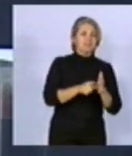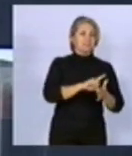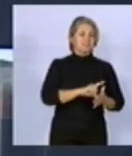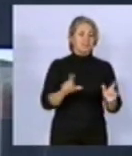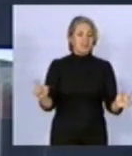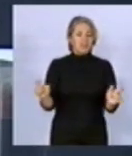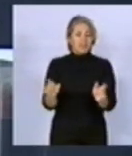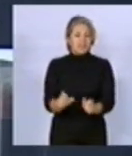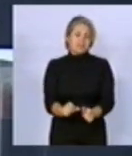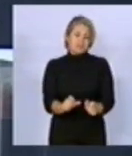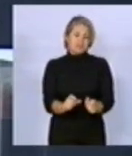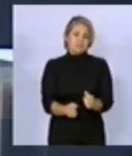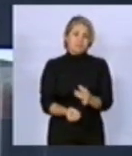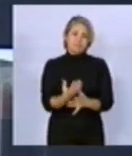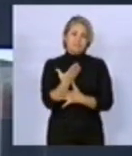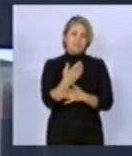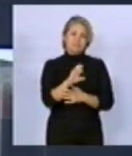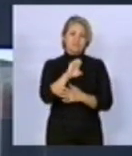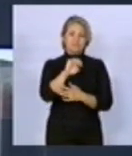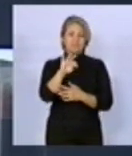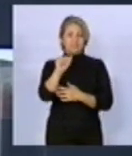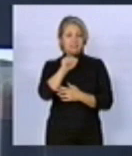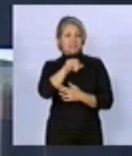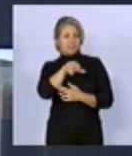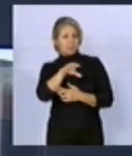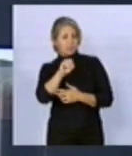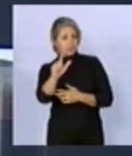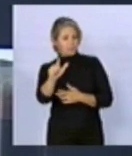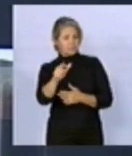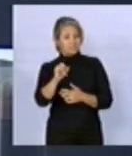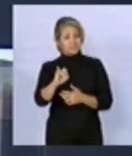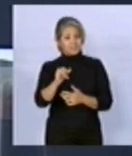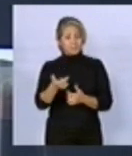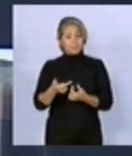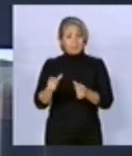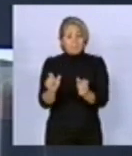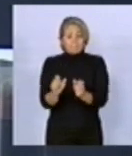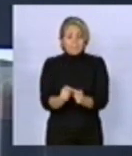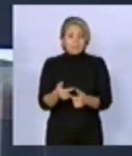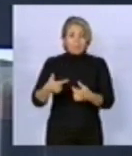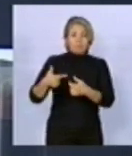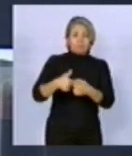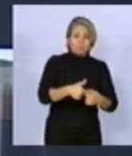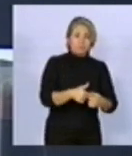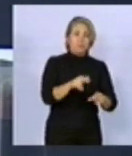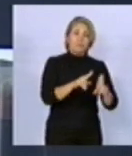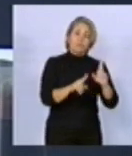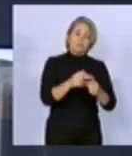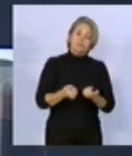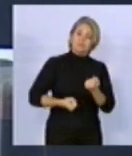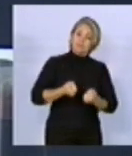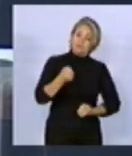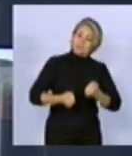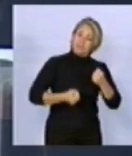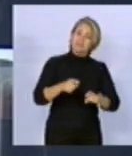etanol quanto menor o uso do etanol nos veículos a combustão maior a poluição